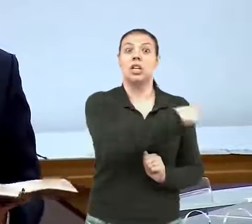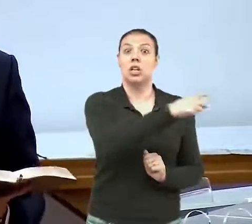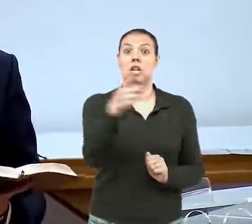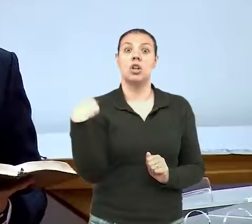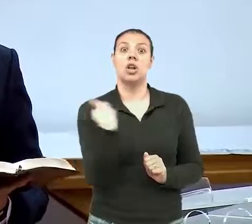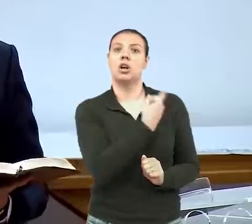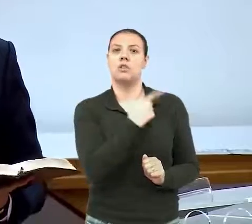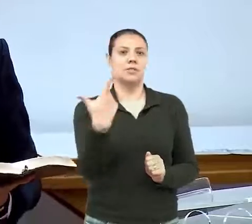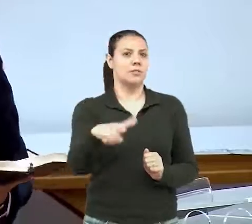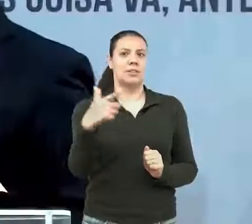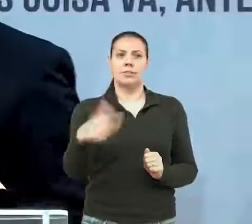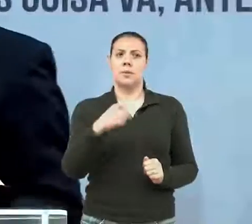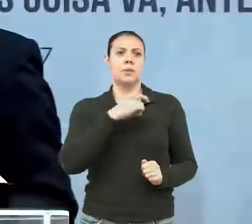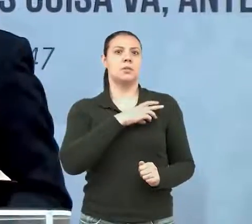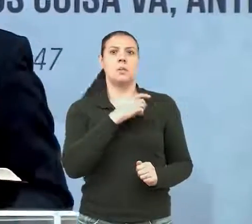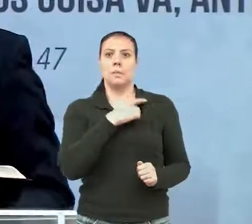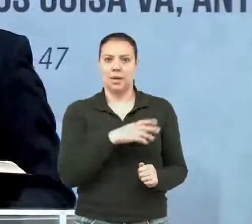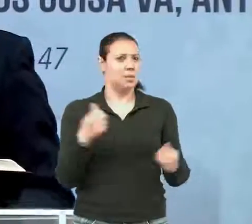ter medo.